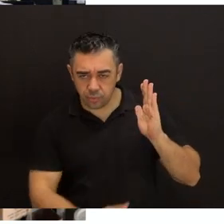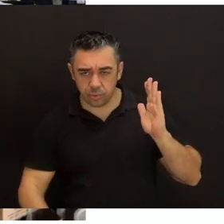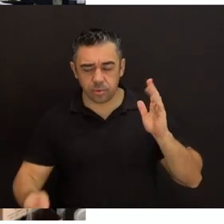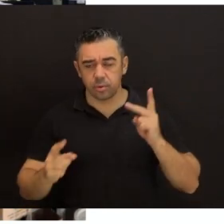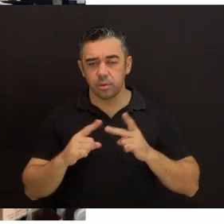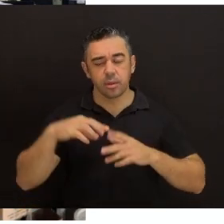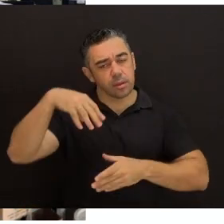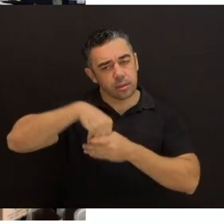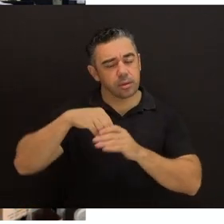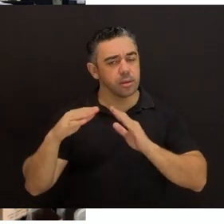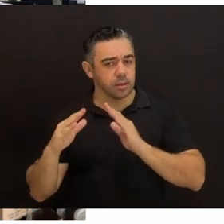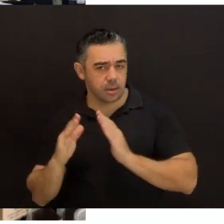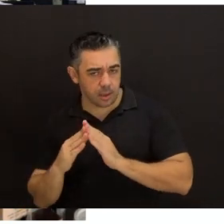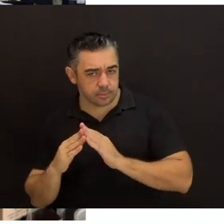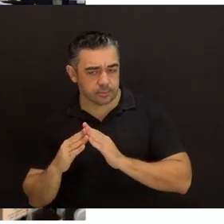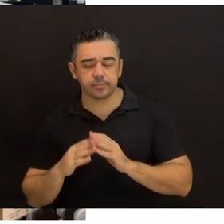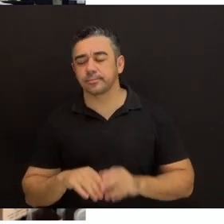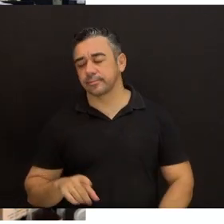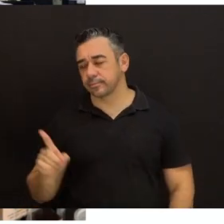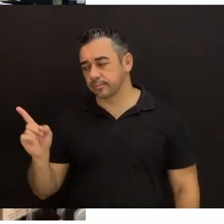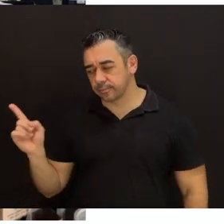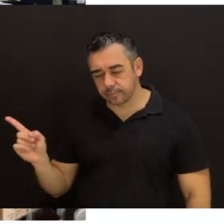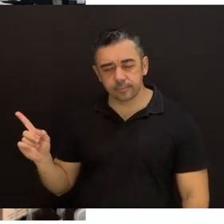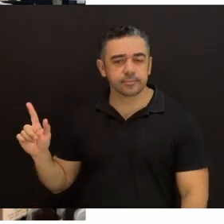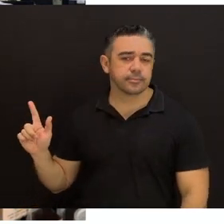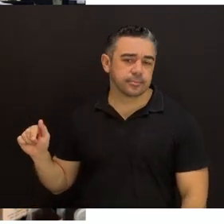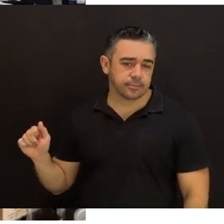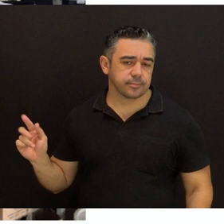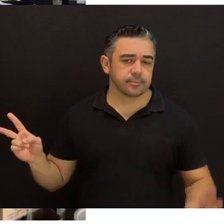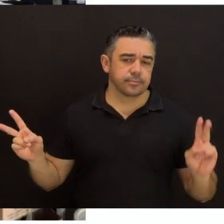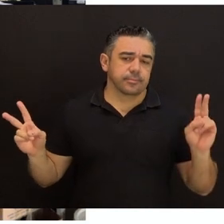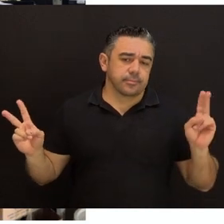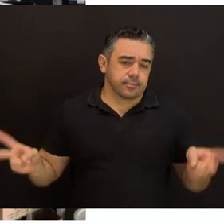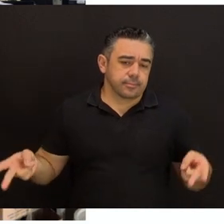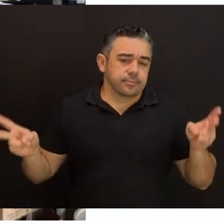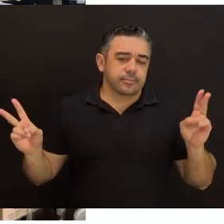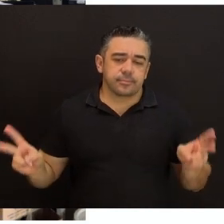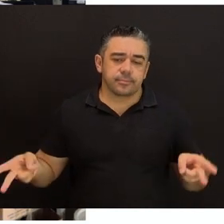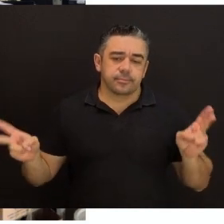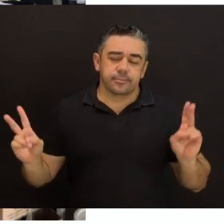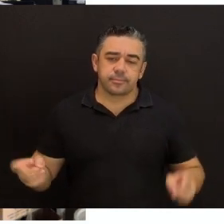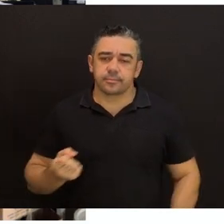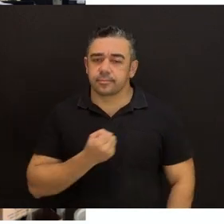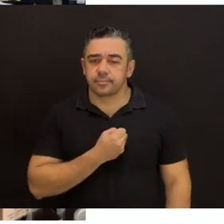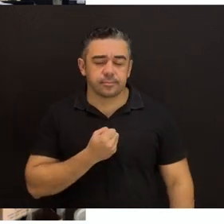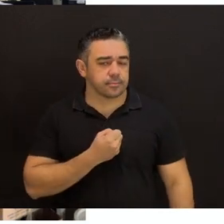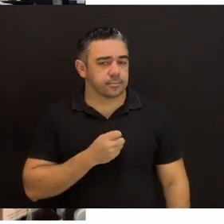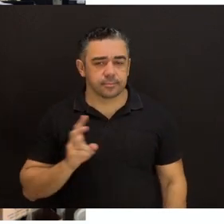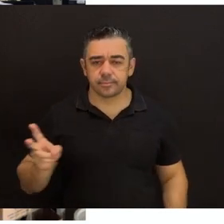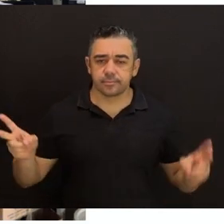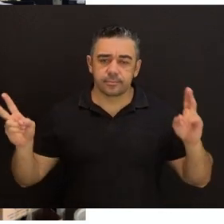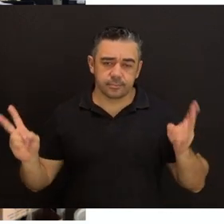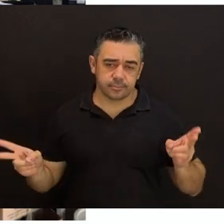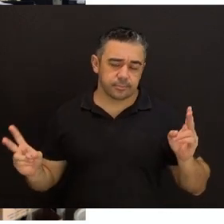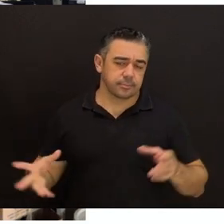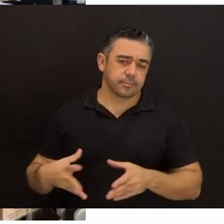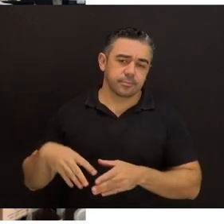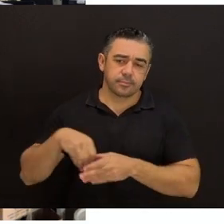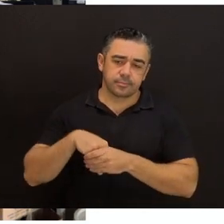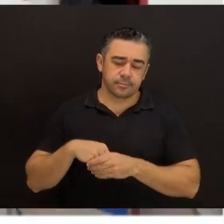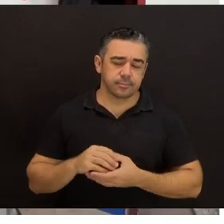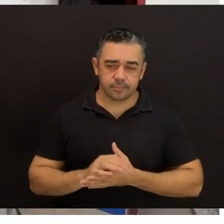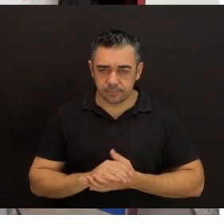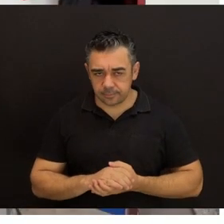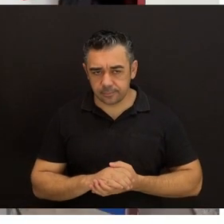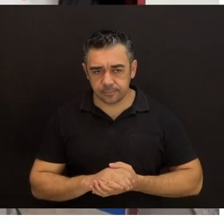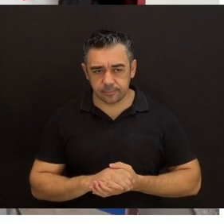do Servidor e no dia 17 as mesmas válvulas da mesma marca a mesma caixinha dentro do depósito municipal